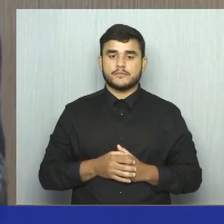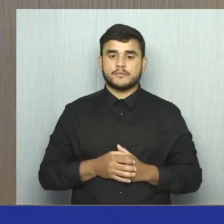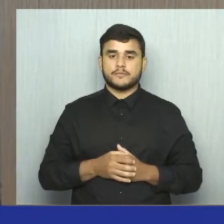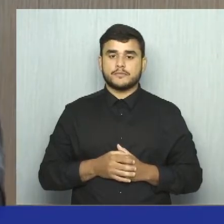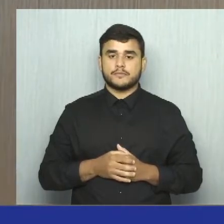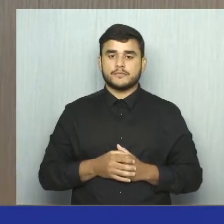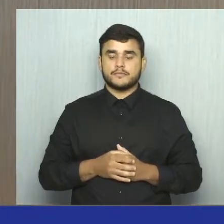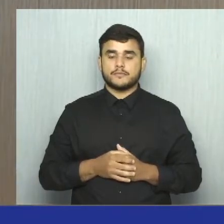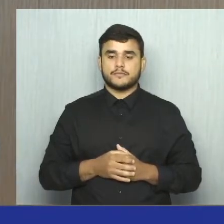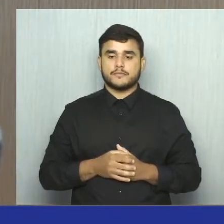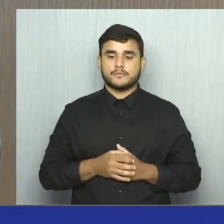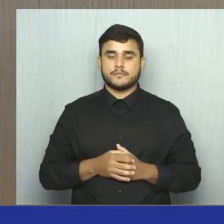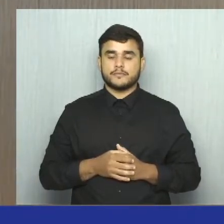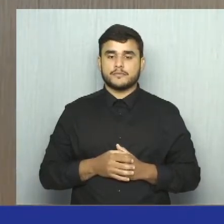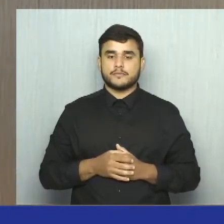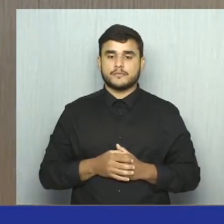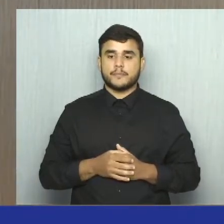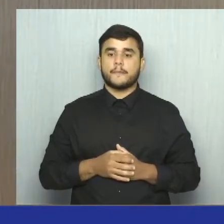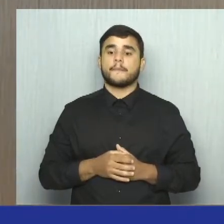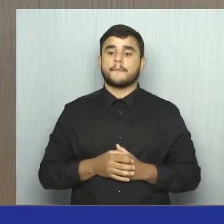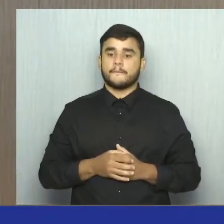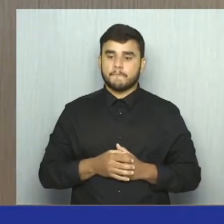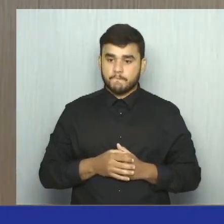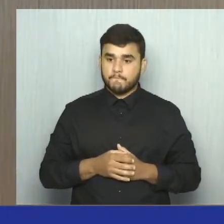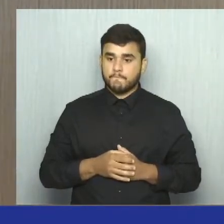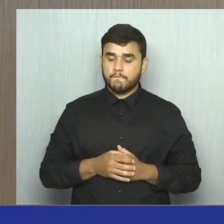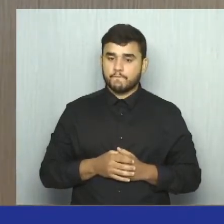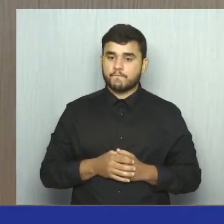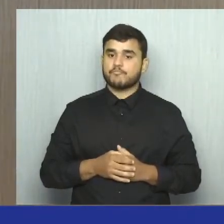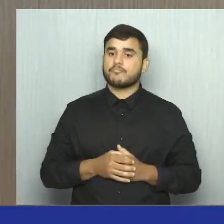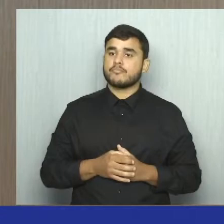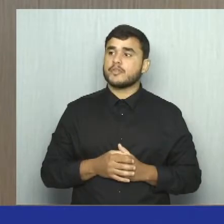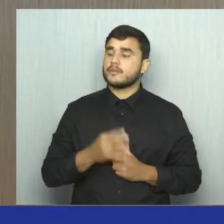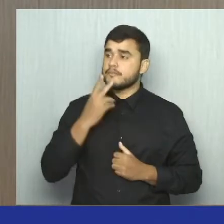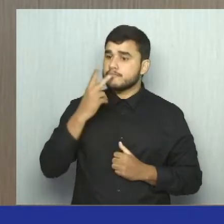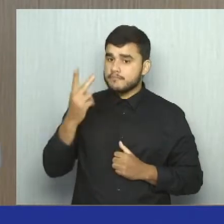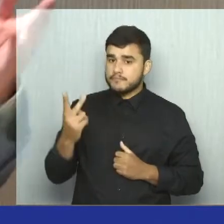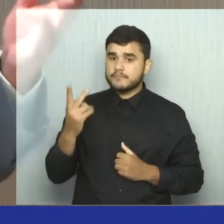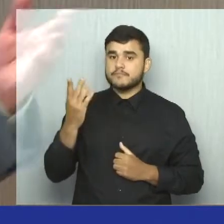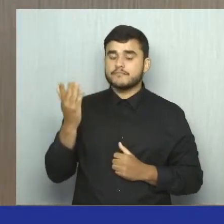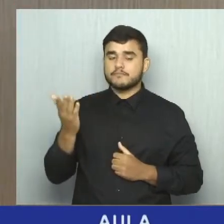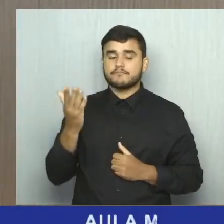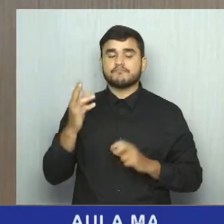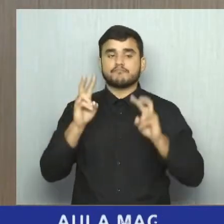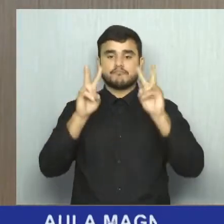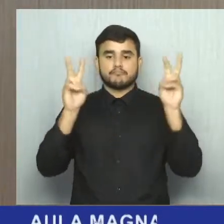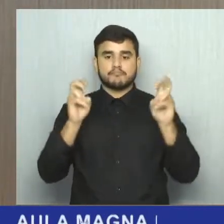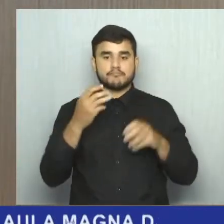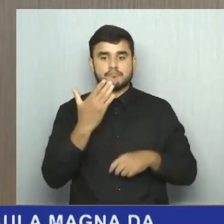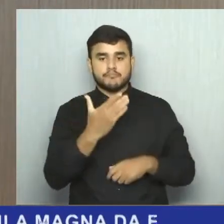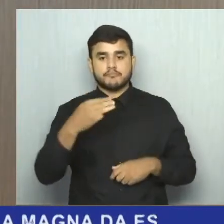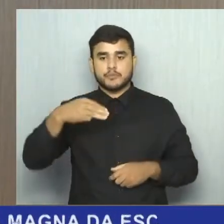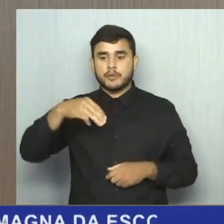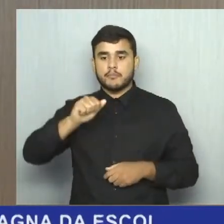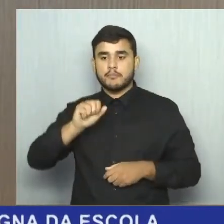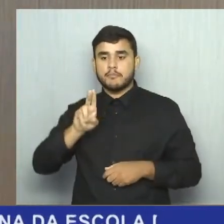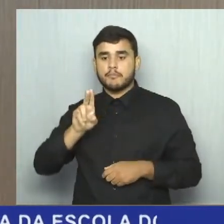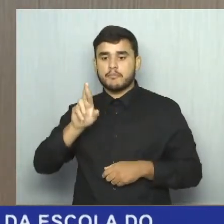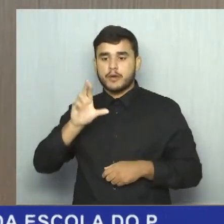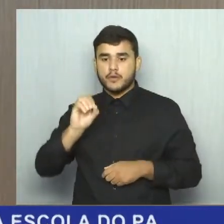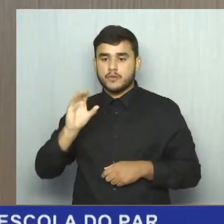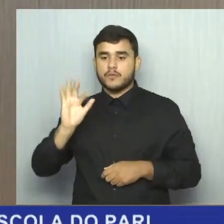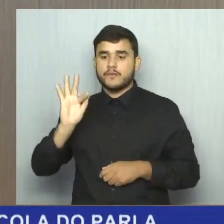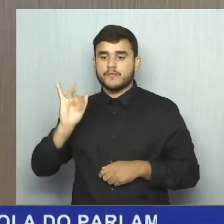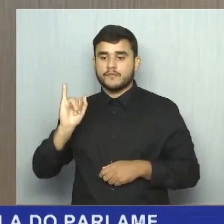Experiência extraordinária hoje, que pode ser mencionada como exemplar para o Brasil, existiria. Me refiro ao secretário Mauro Benevides Filho.